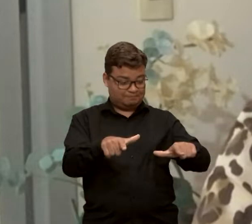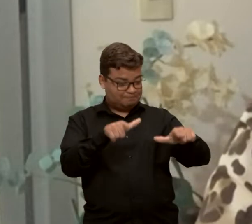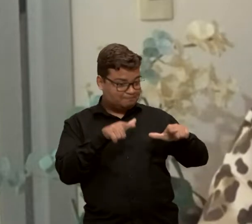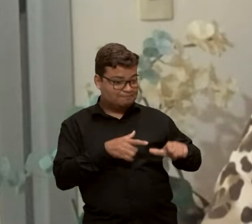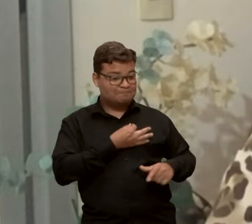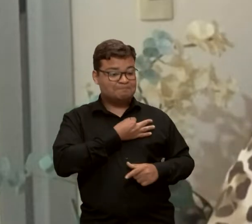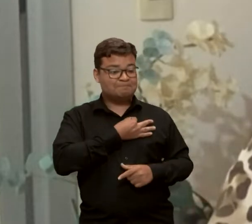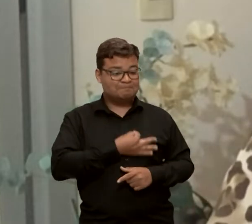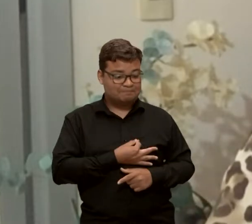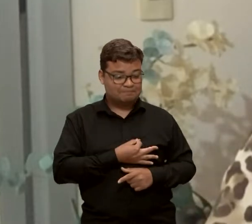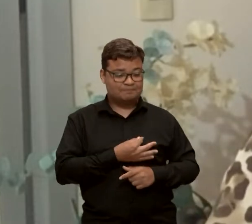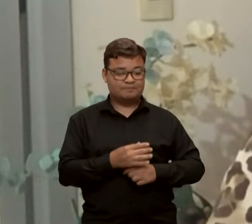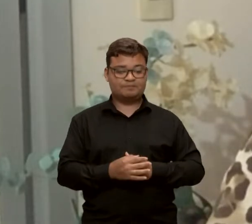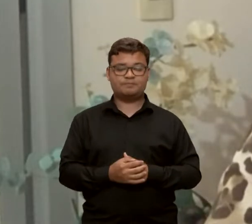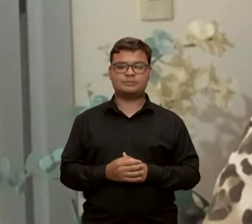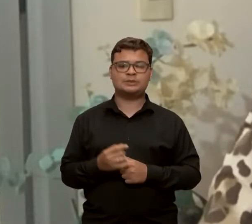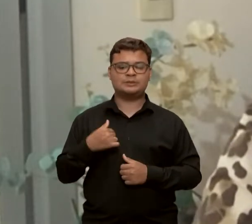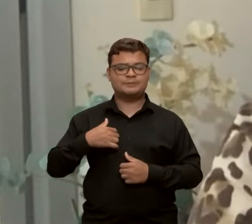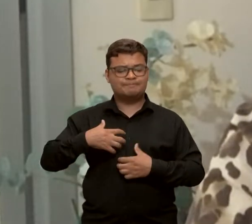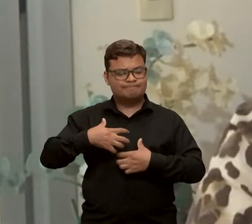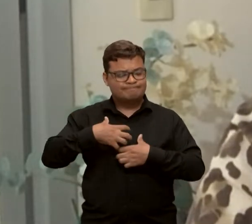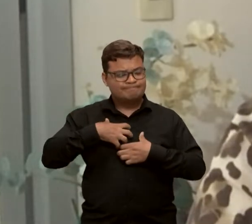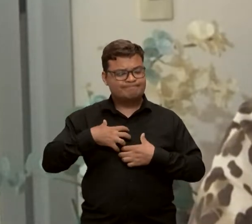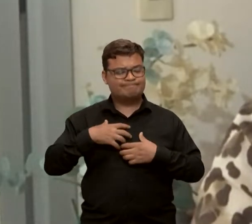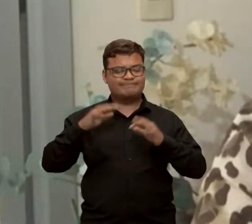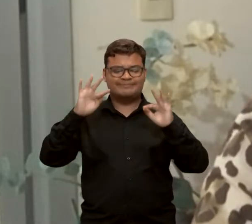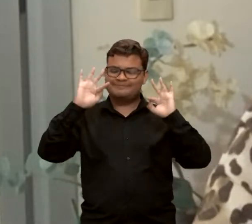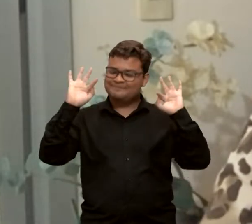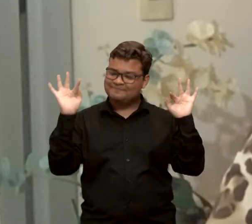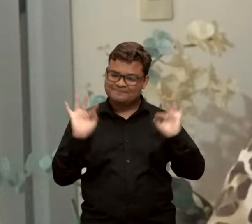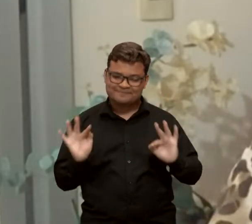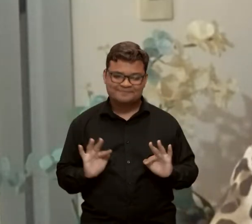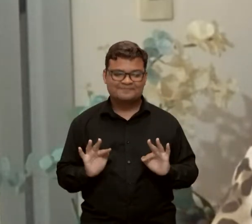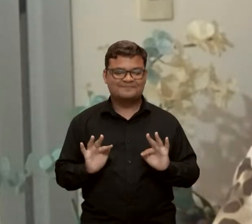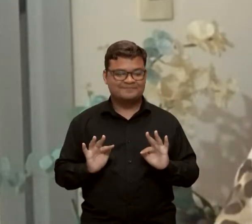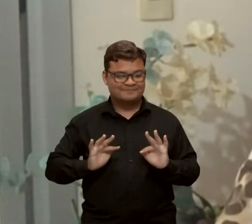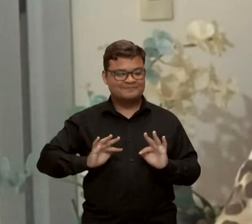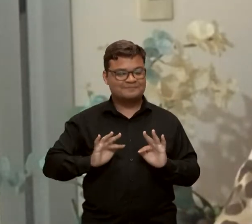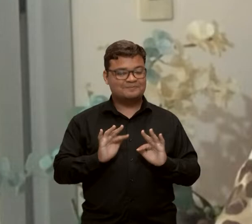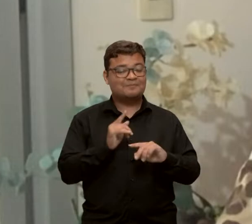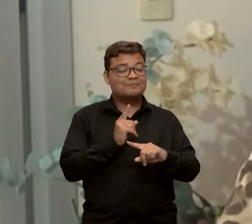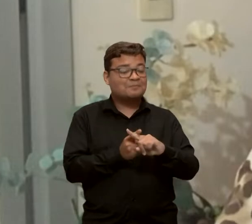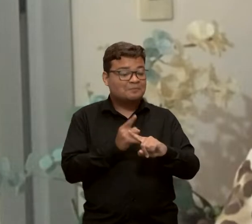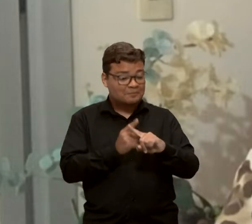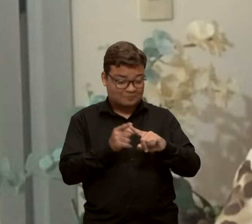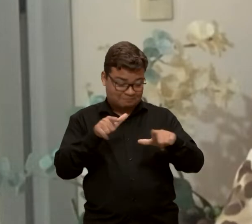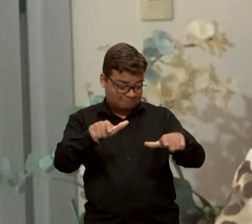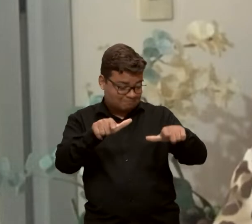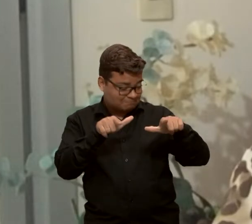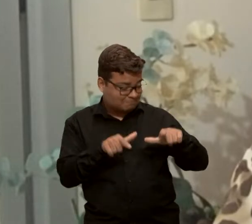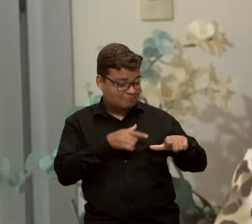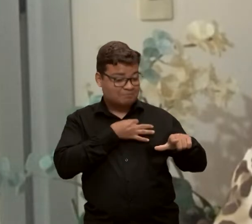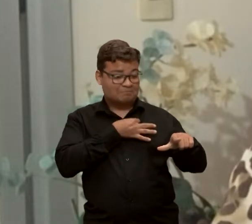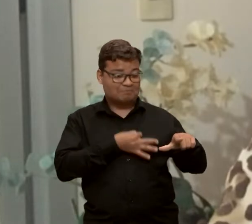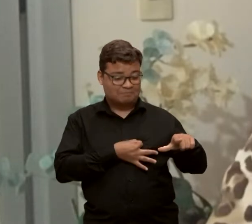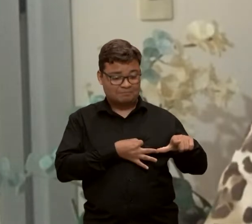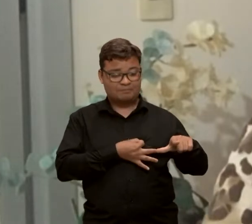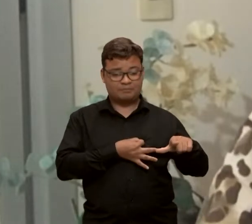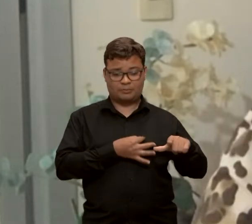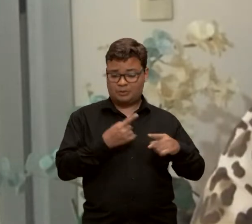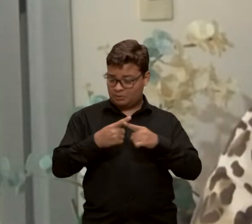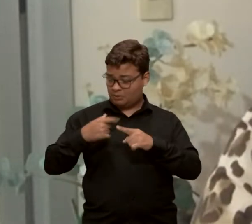E eu fiquei, assim, muito feliz de poder receber esse título pelo